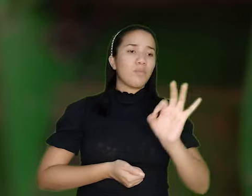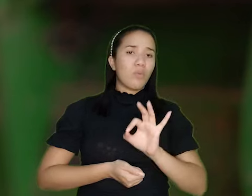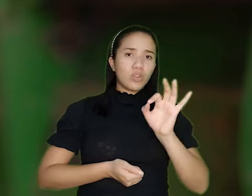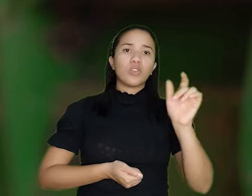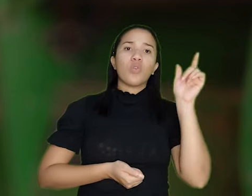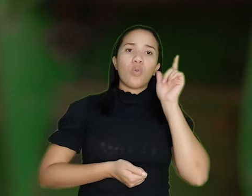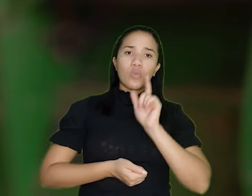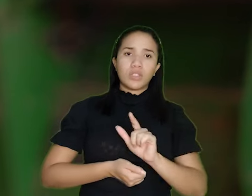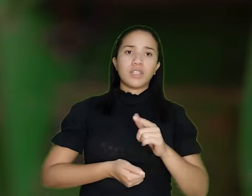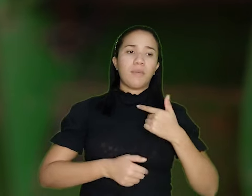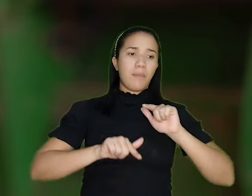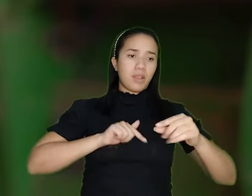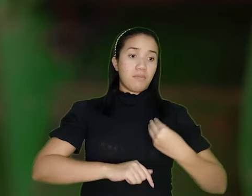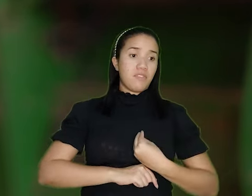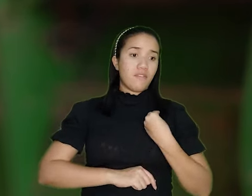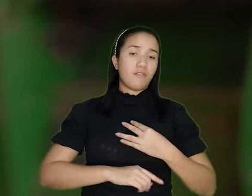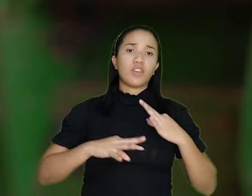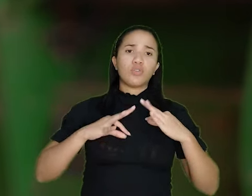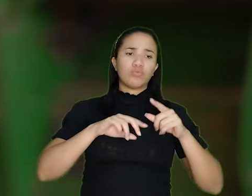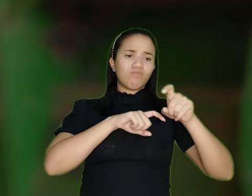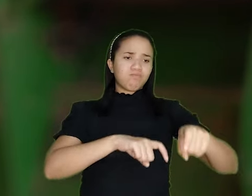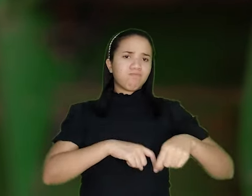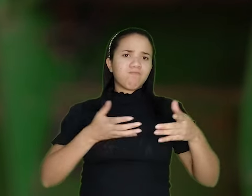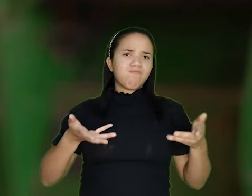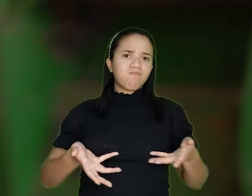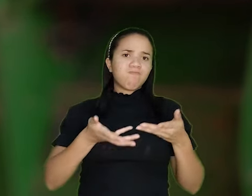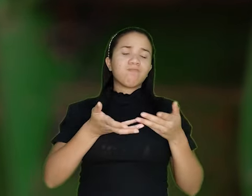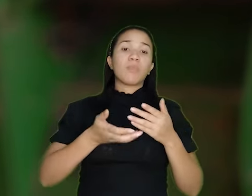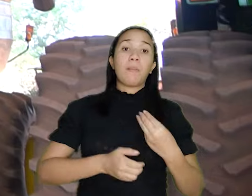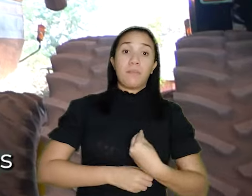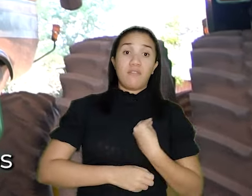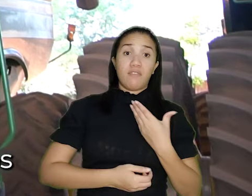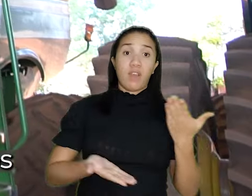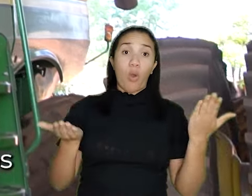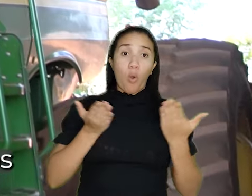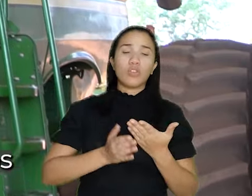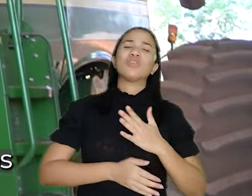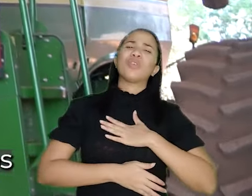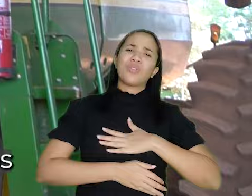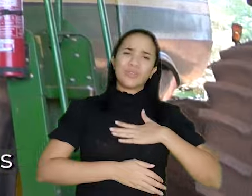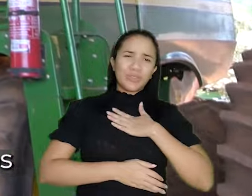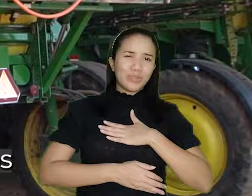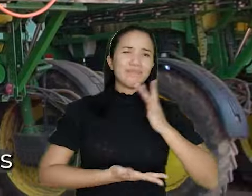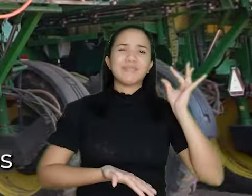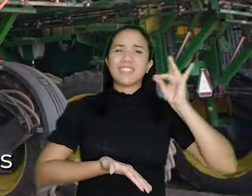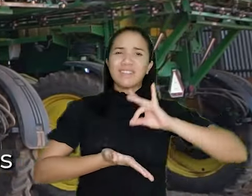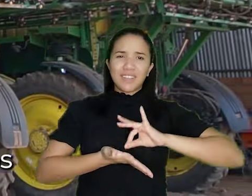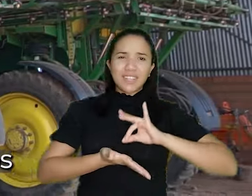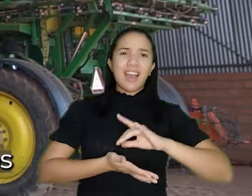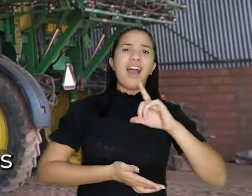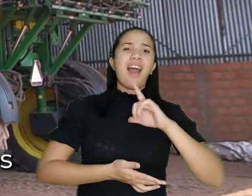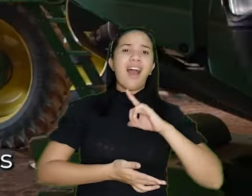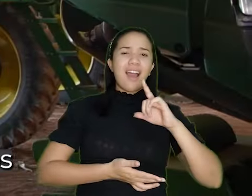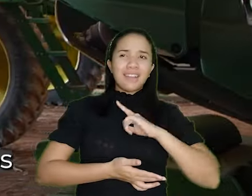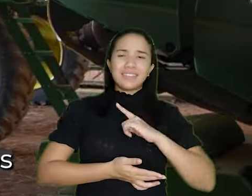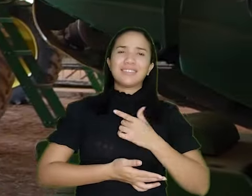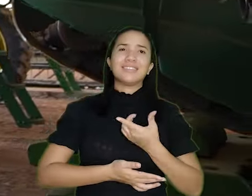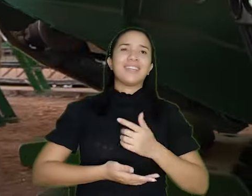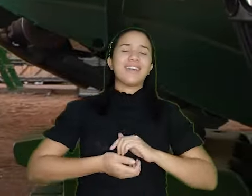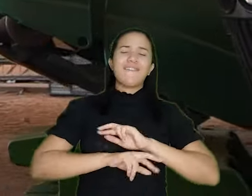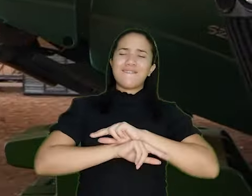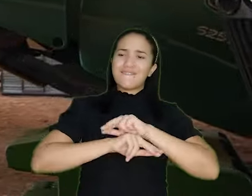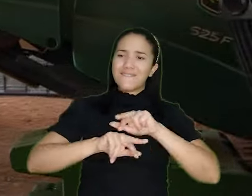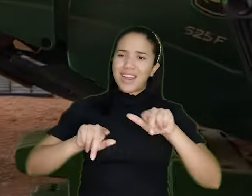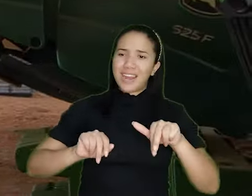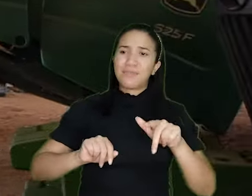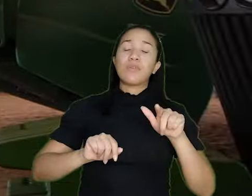100% nós tiramos do negócio e investimos tudo no negócio. Nós gostamos muito de ter equipamentos